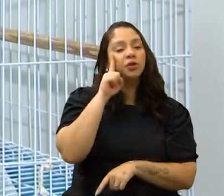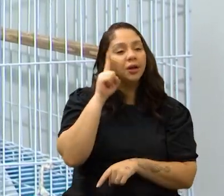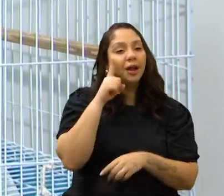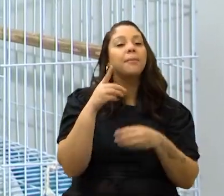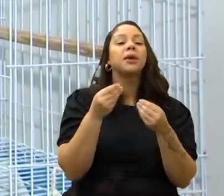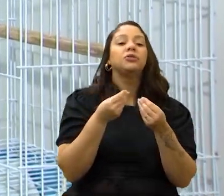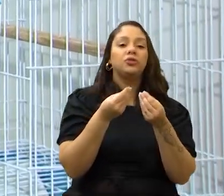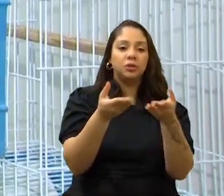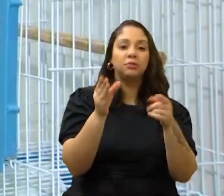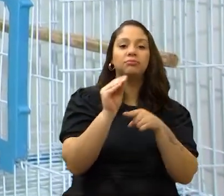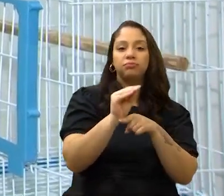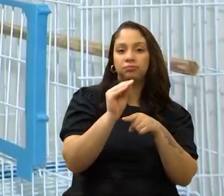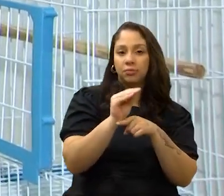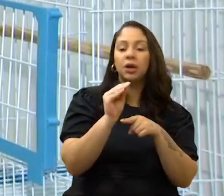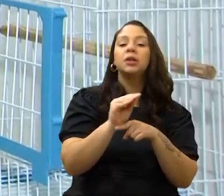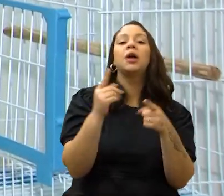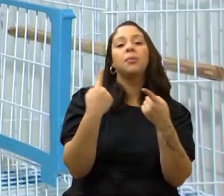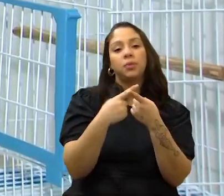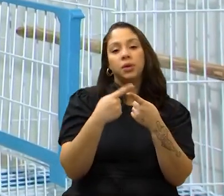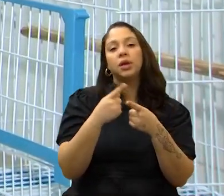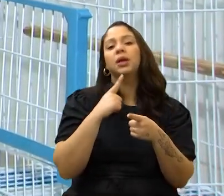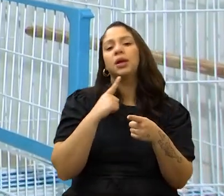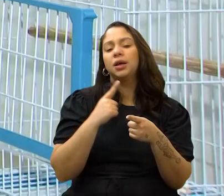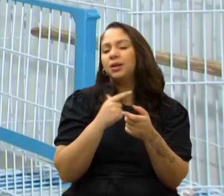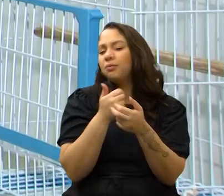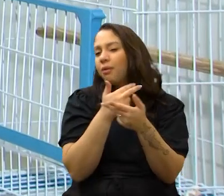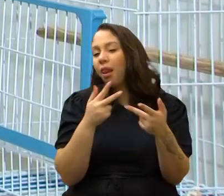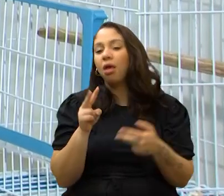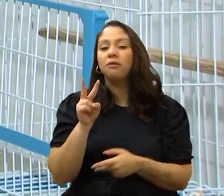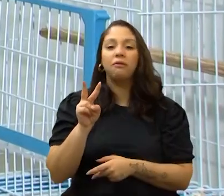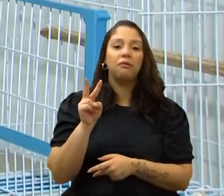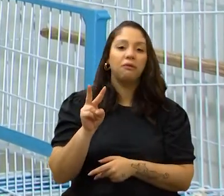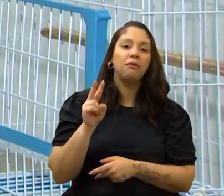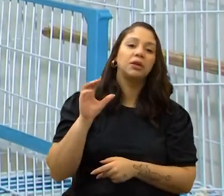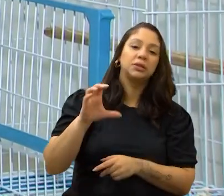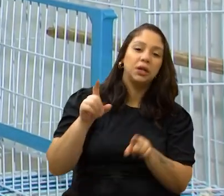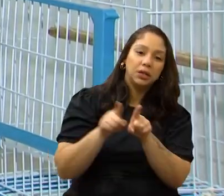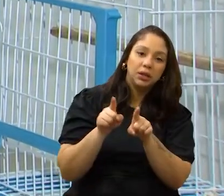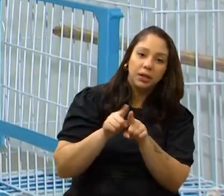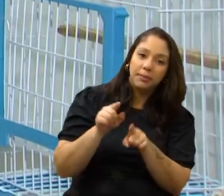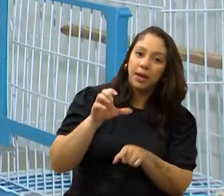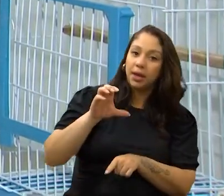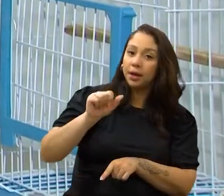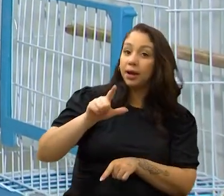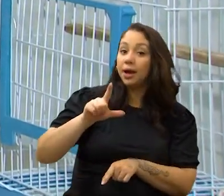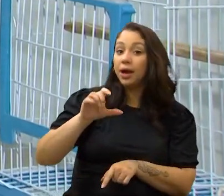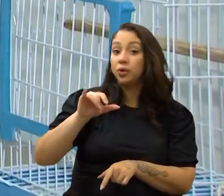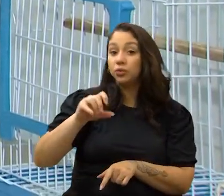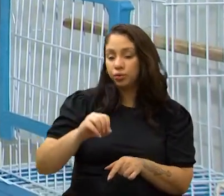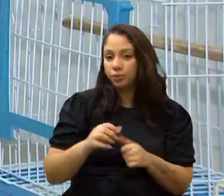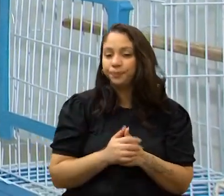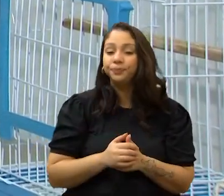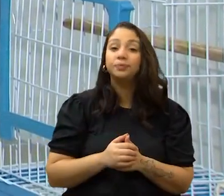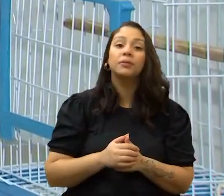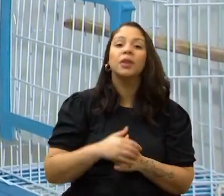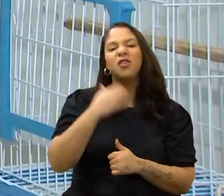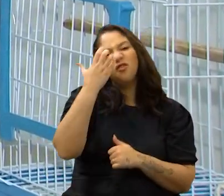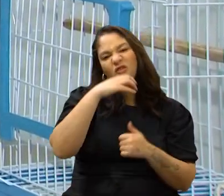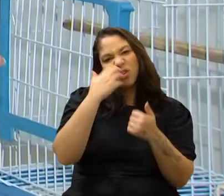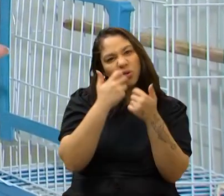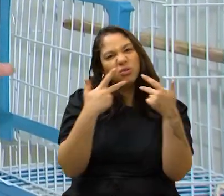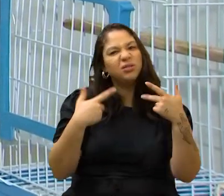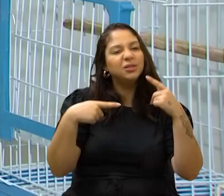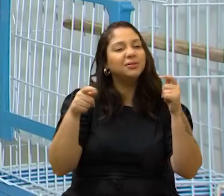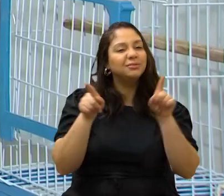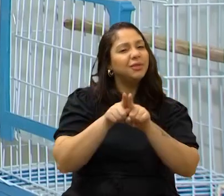oferecidas diariamente, devido a ser rica em cálcio e vitamina C. Frutas, né? Calopsita, eles não são muito fã